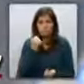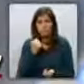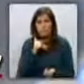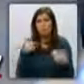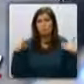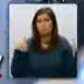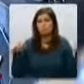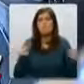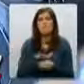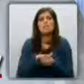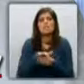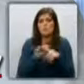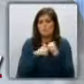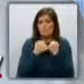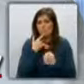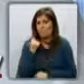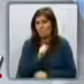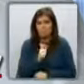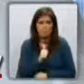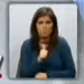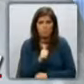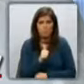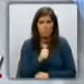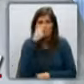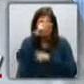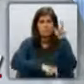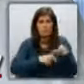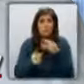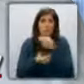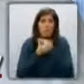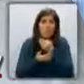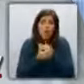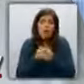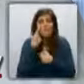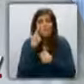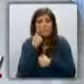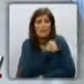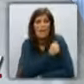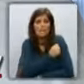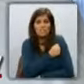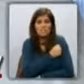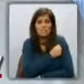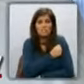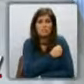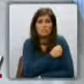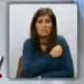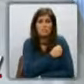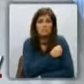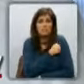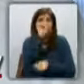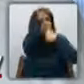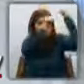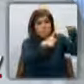abstraídos da situação social de populações idosas que vivem em casas já algumas vezes decrépitas e